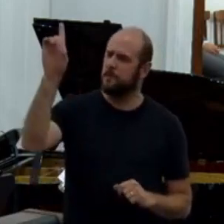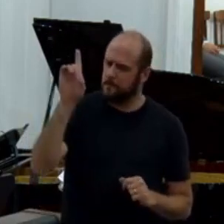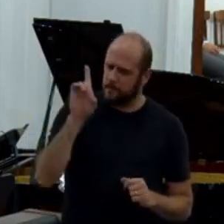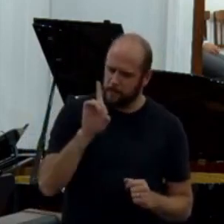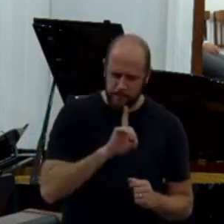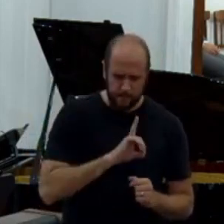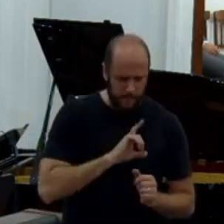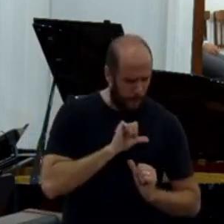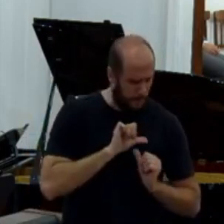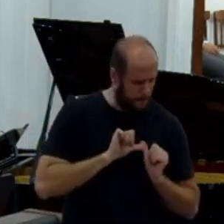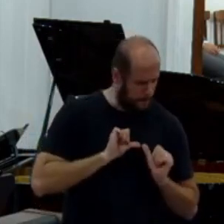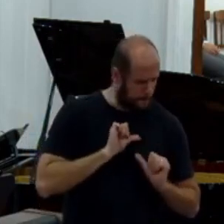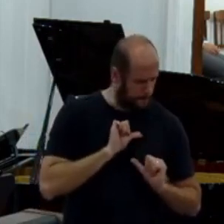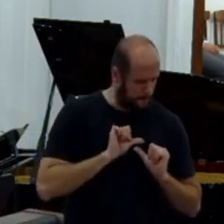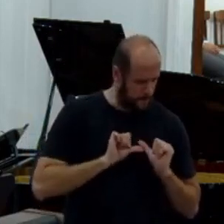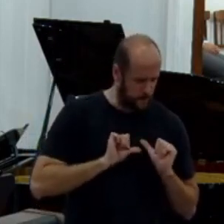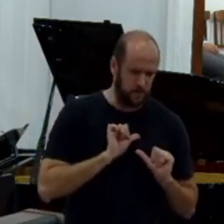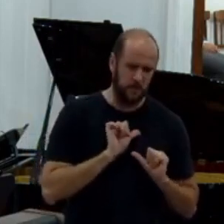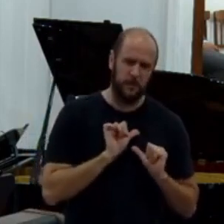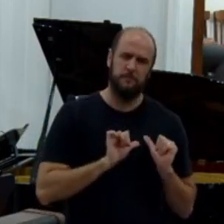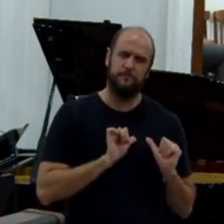Deus, deste quebrantamento,